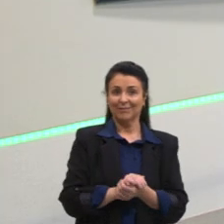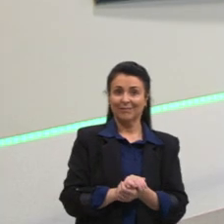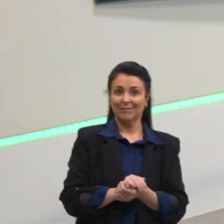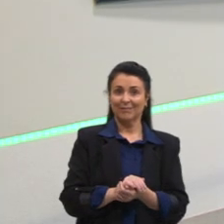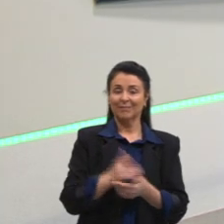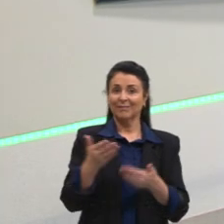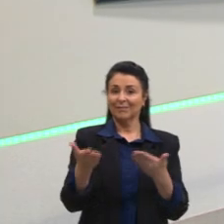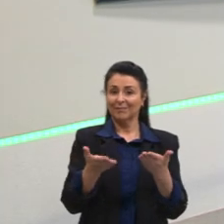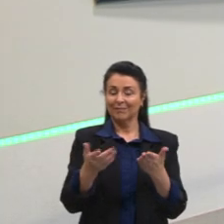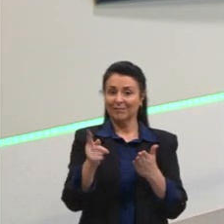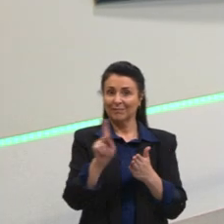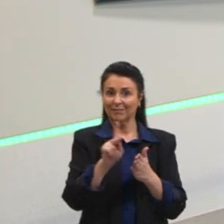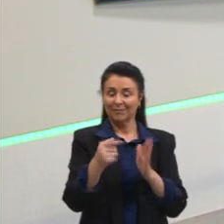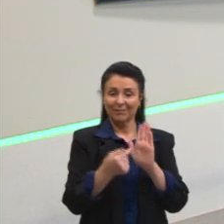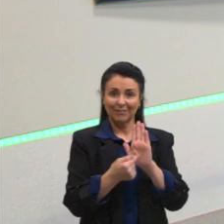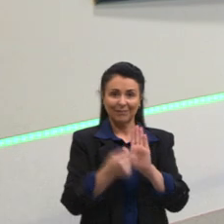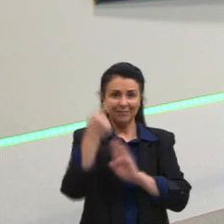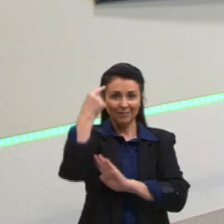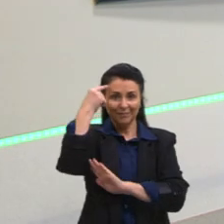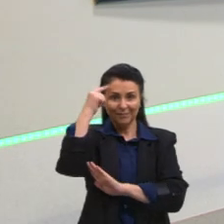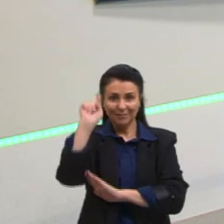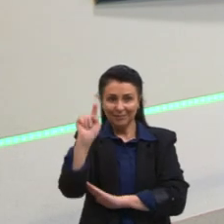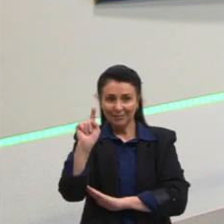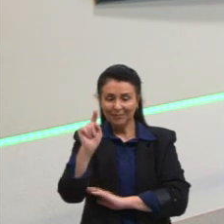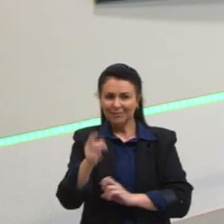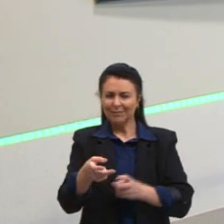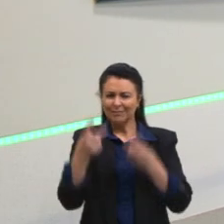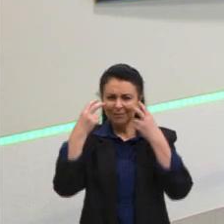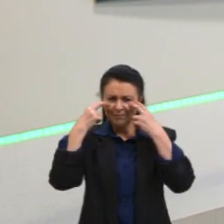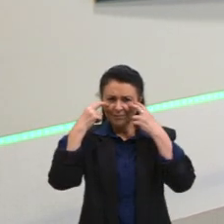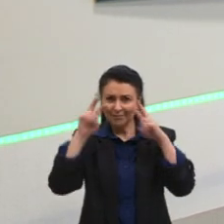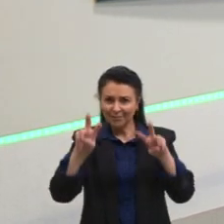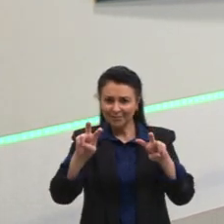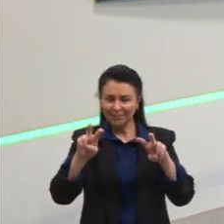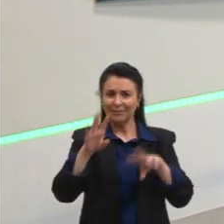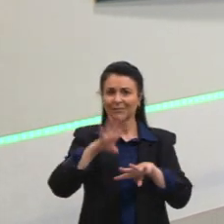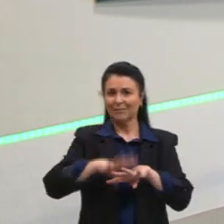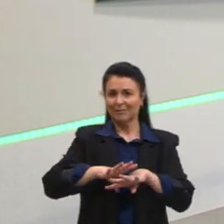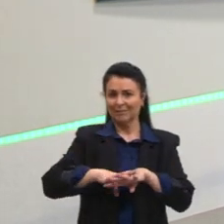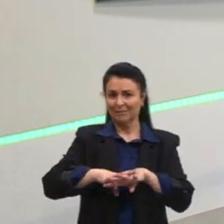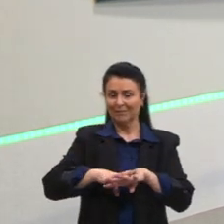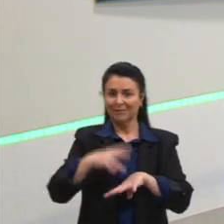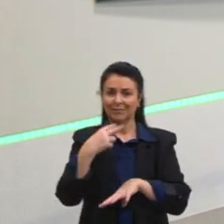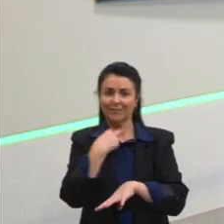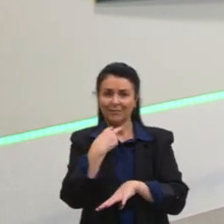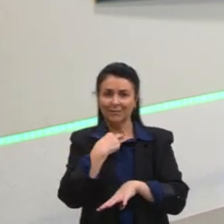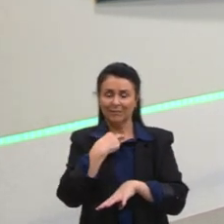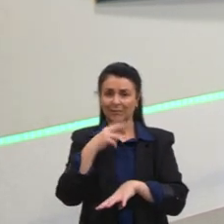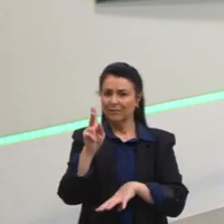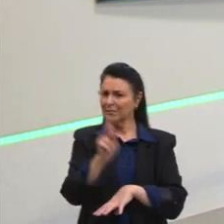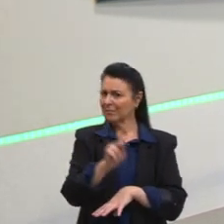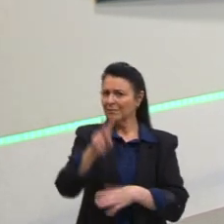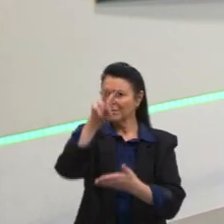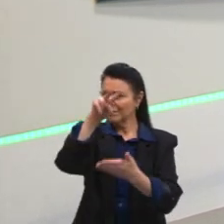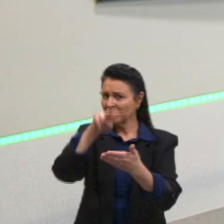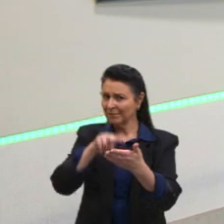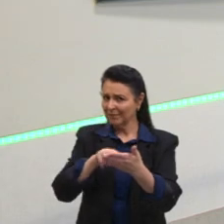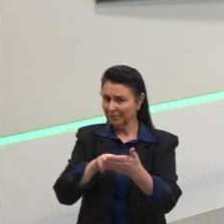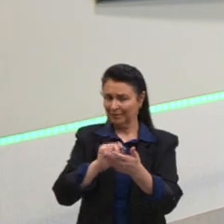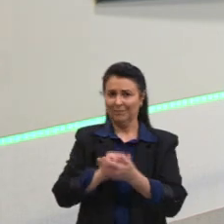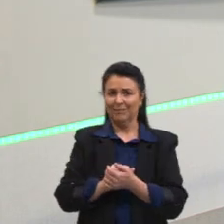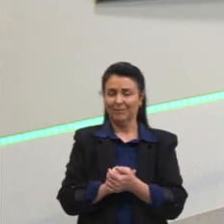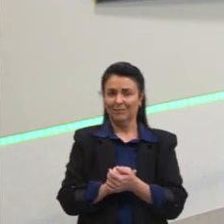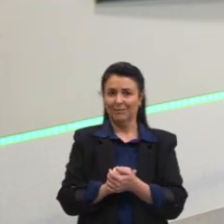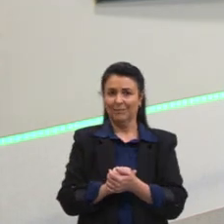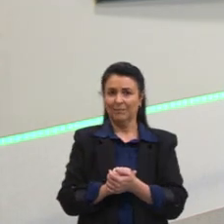trabalhar um pouco essa a ideia de percepção matemática numa questão como essa então o boi a questão para vocês que diz o seguinte